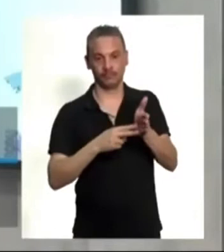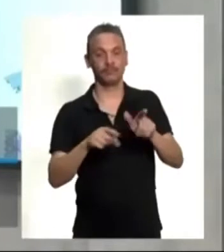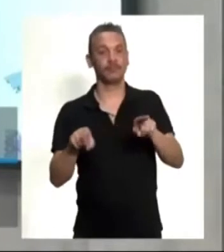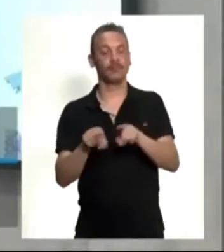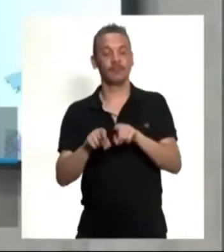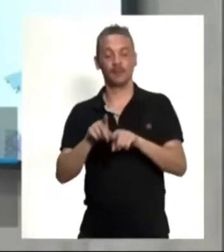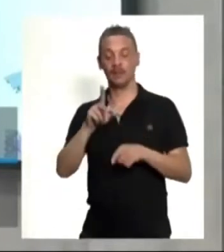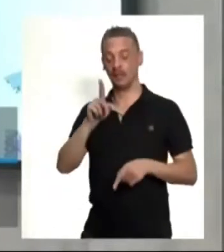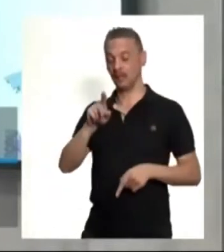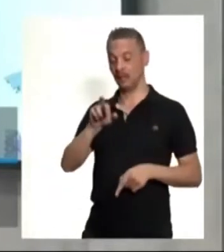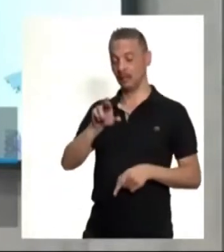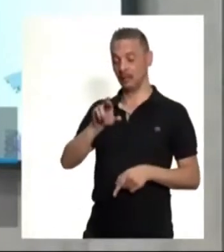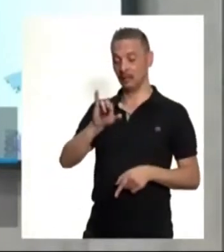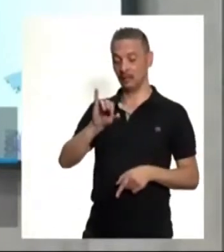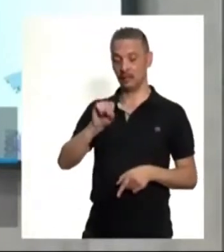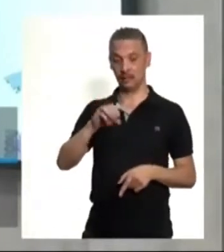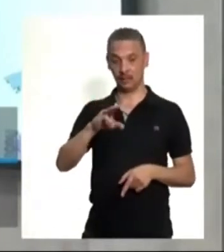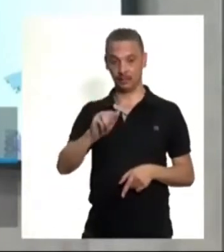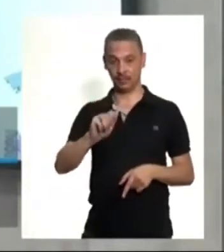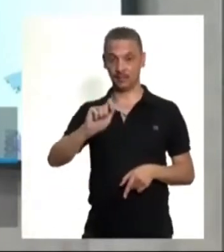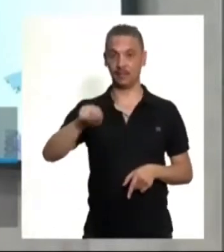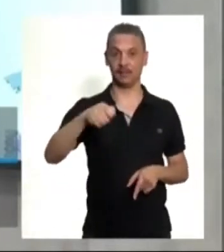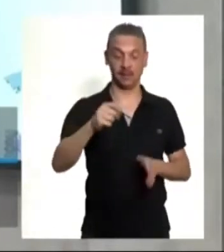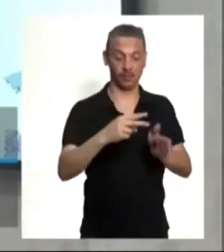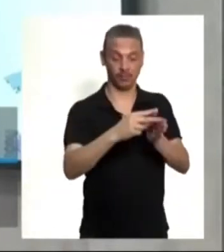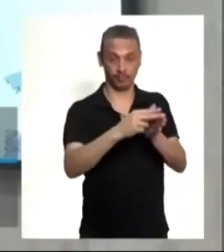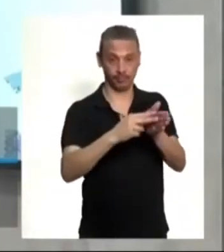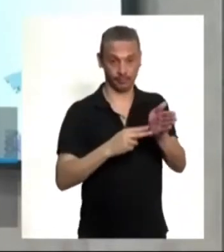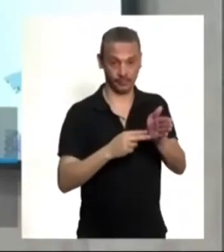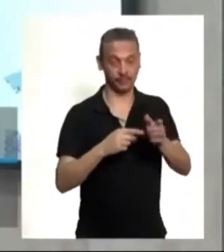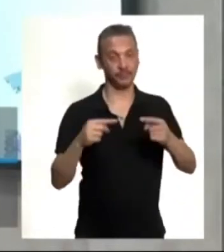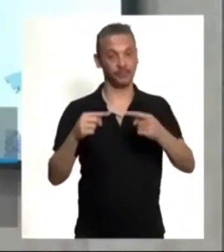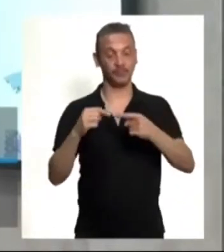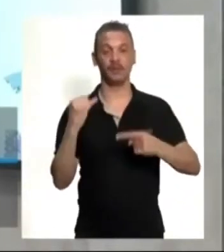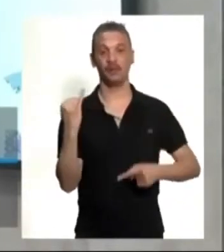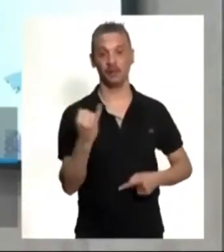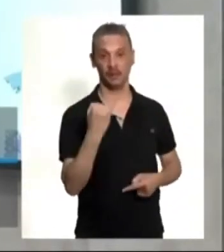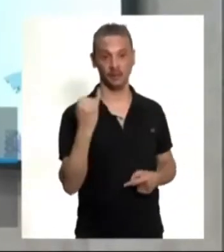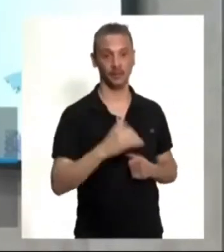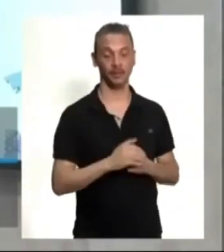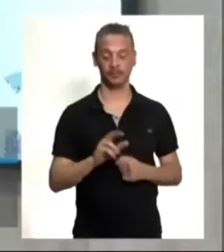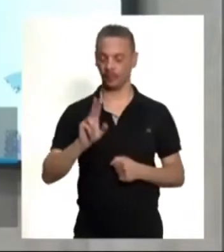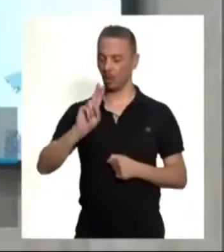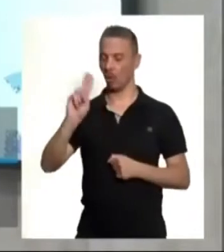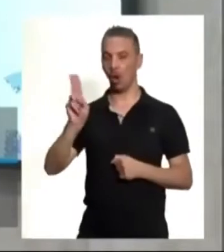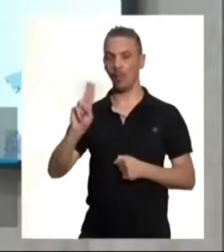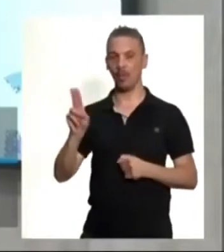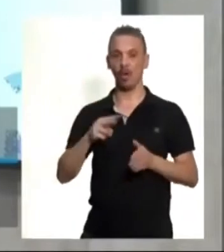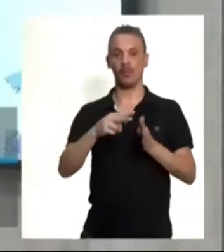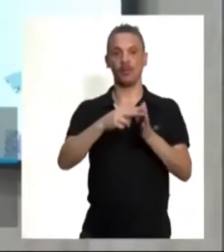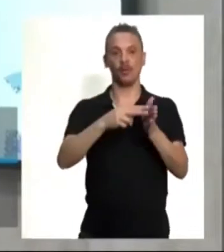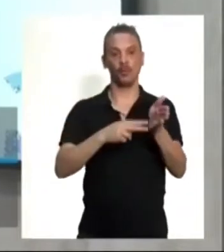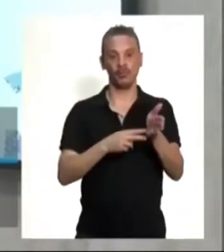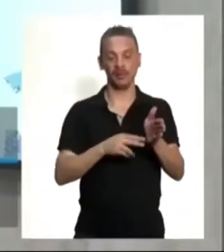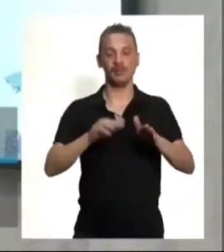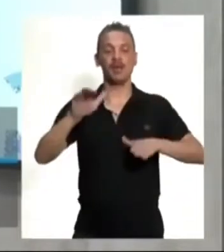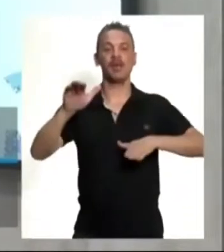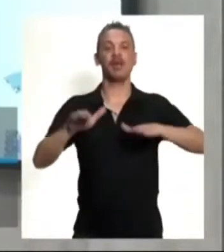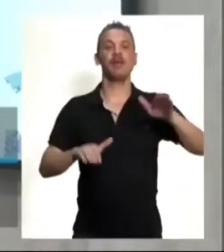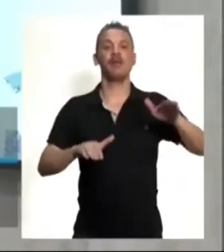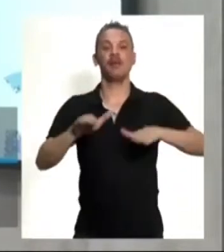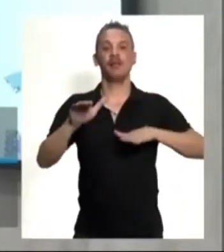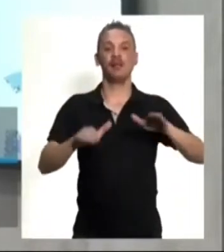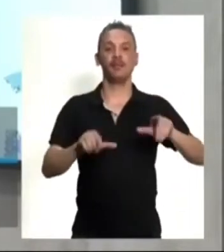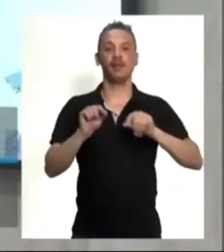bases poligonais idênticas em planos paralelos. A nomenclatura do prisma depende exclusivamente